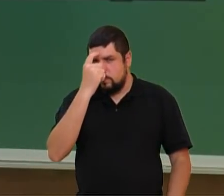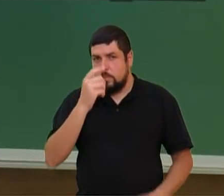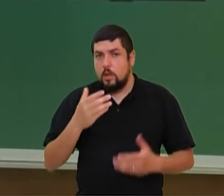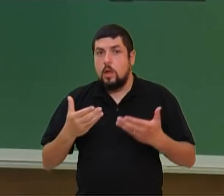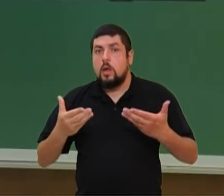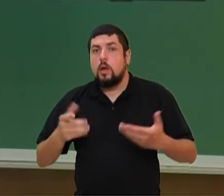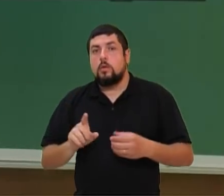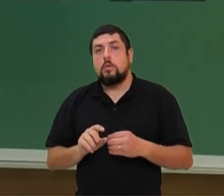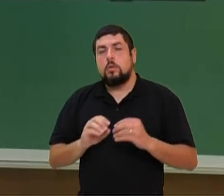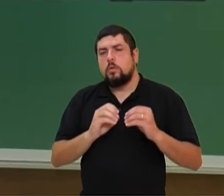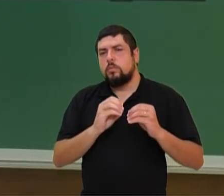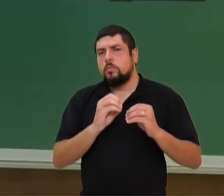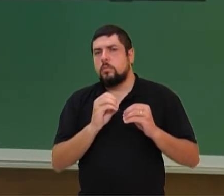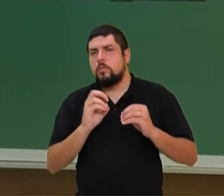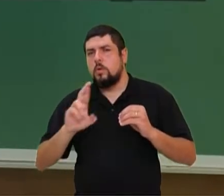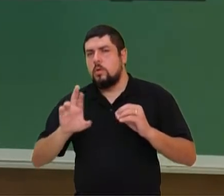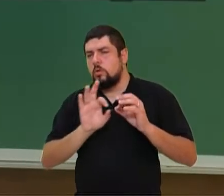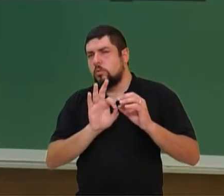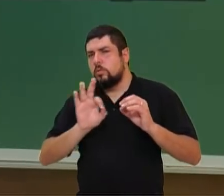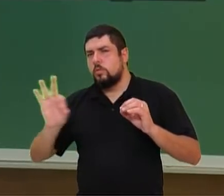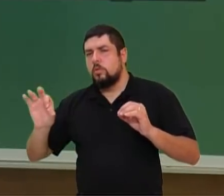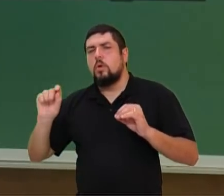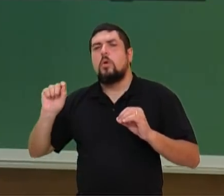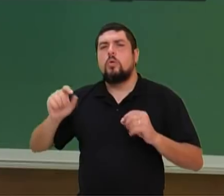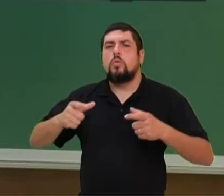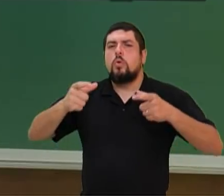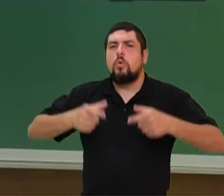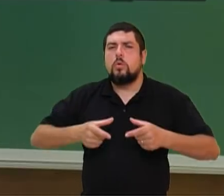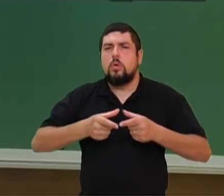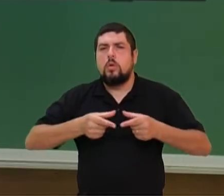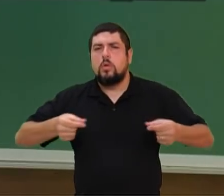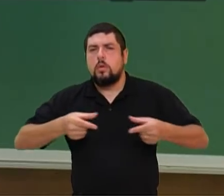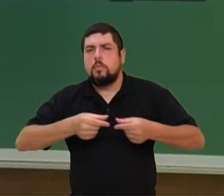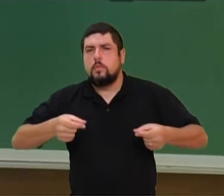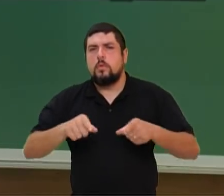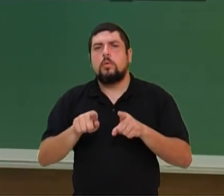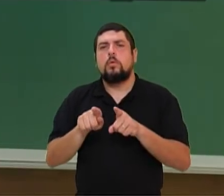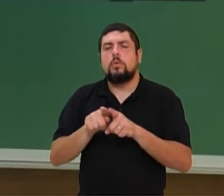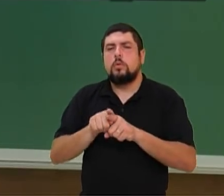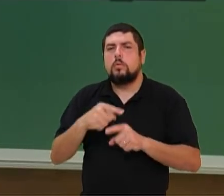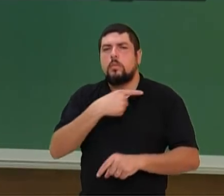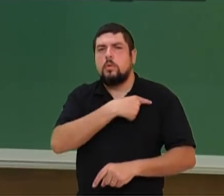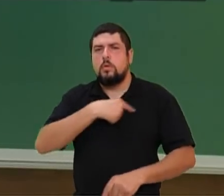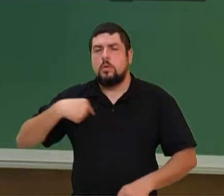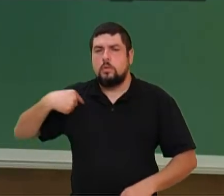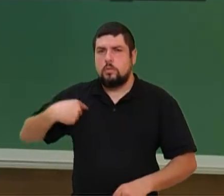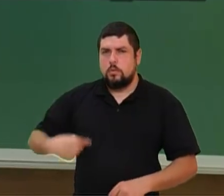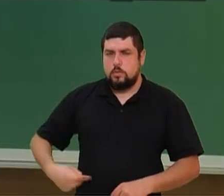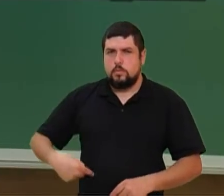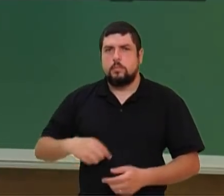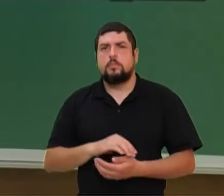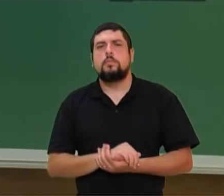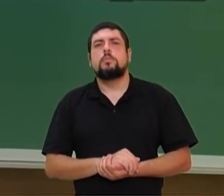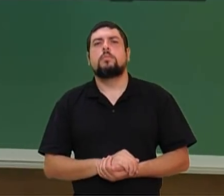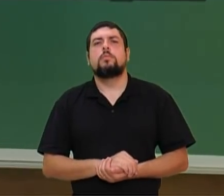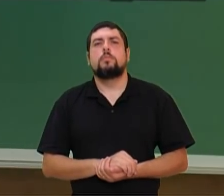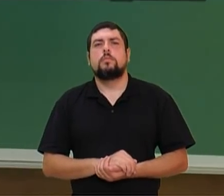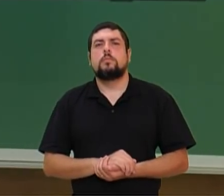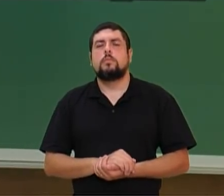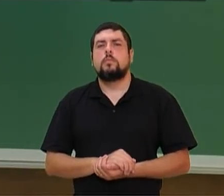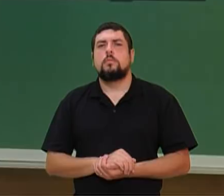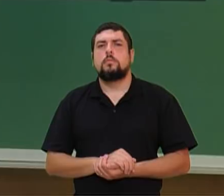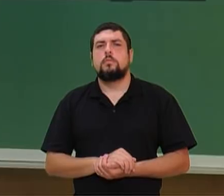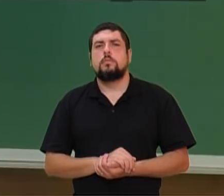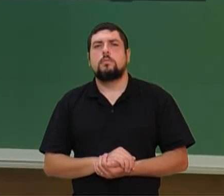que surgiram no Japão e na China, principalmente na China, que seria o período mais do Extremo Oriente. Né? A